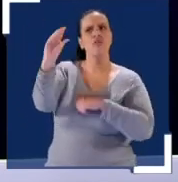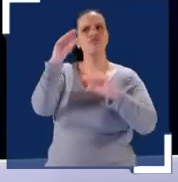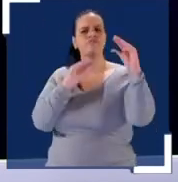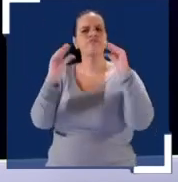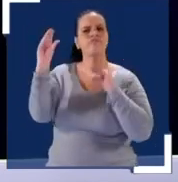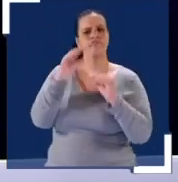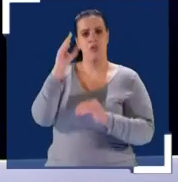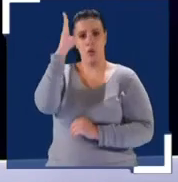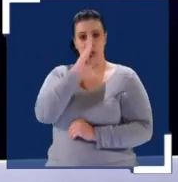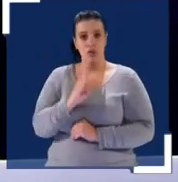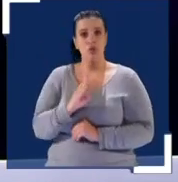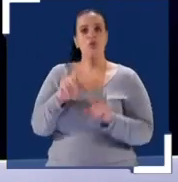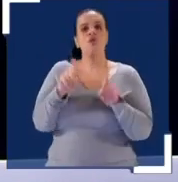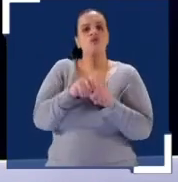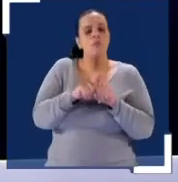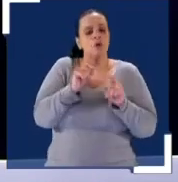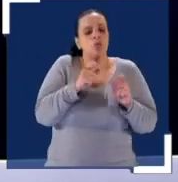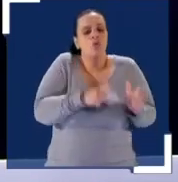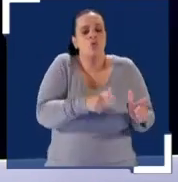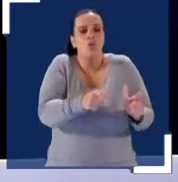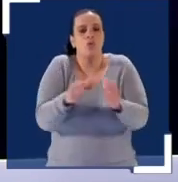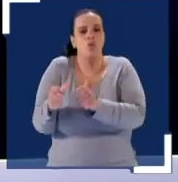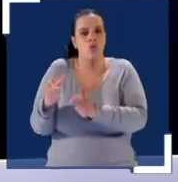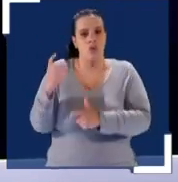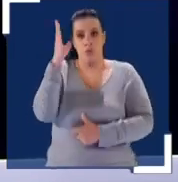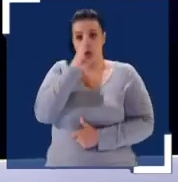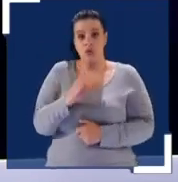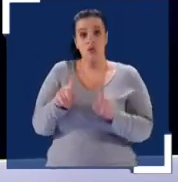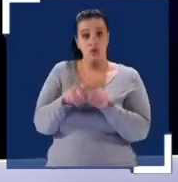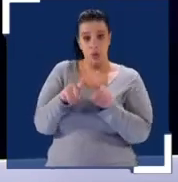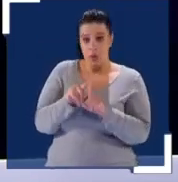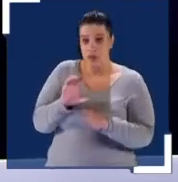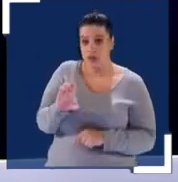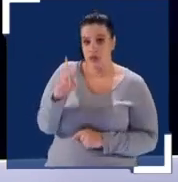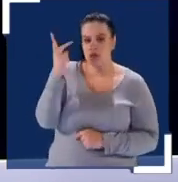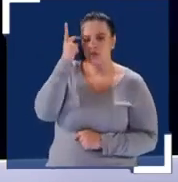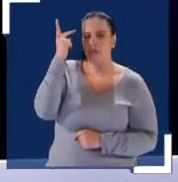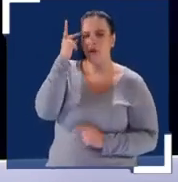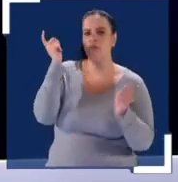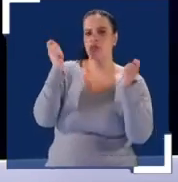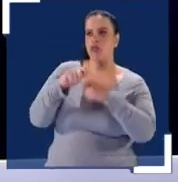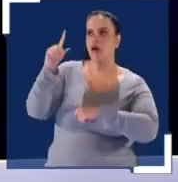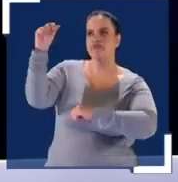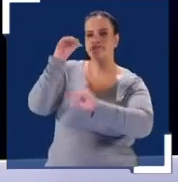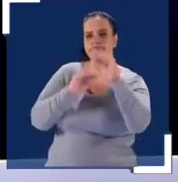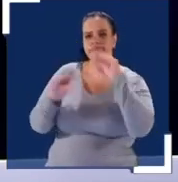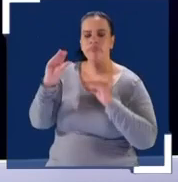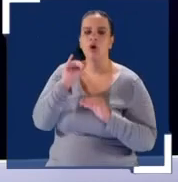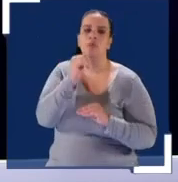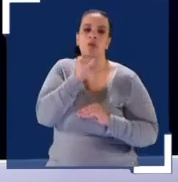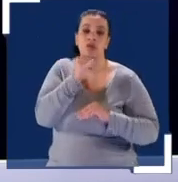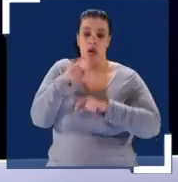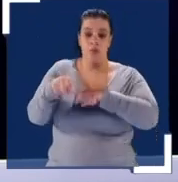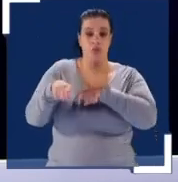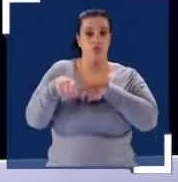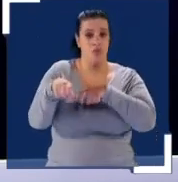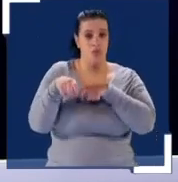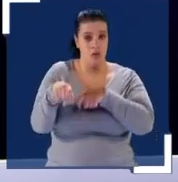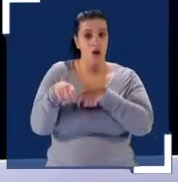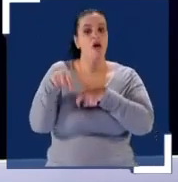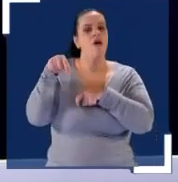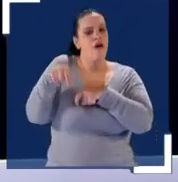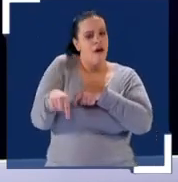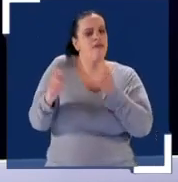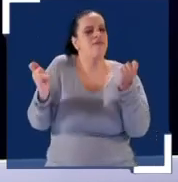o Brasil e quais são setores no Brasil, especialmente em São Paulo, que podem receber esses investimentos. O agronegócio é um deles, é o setor